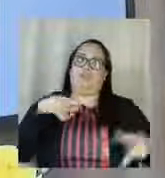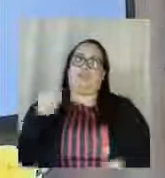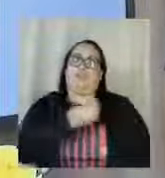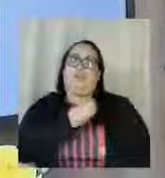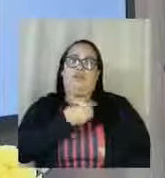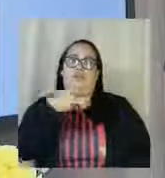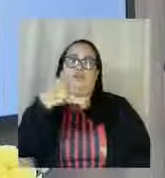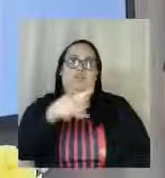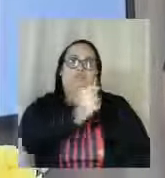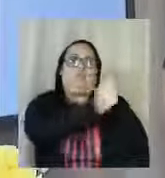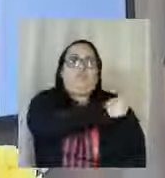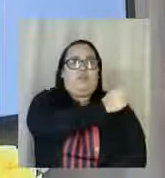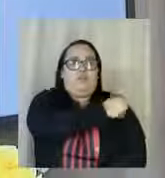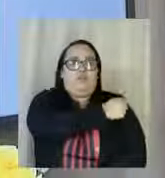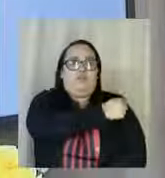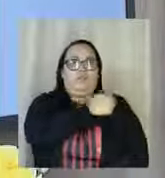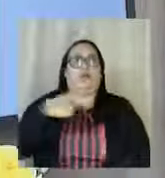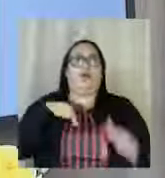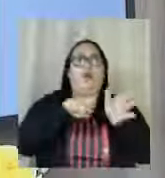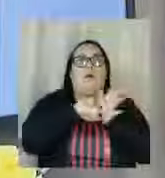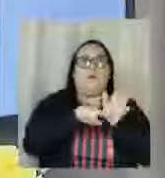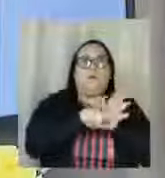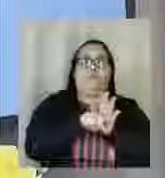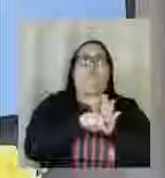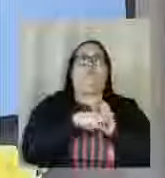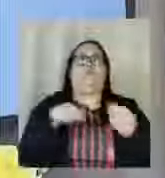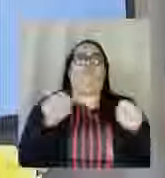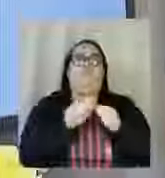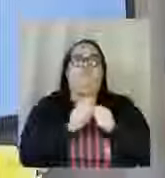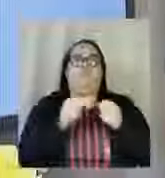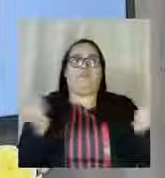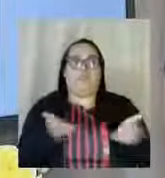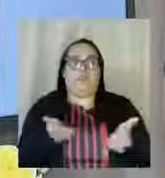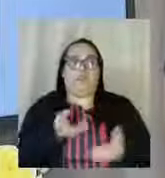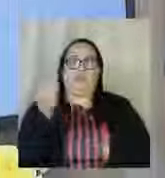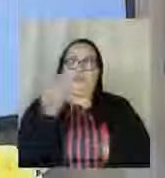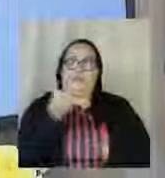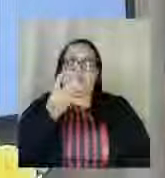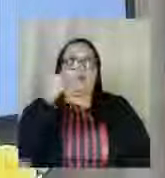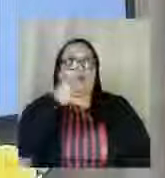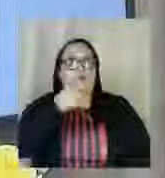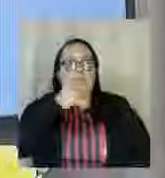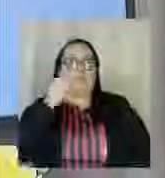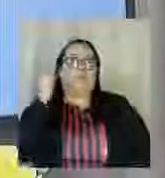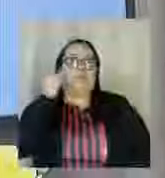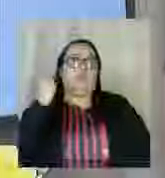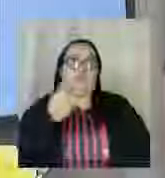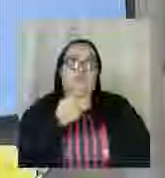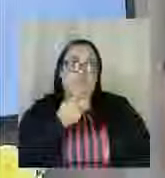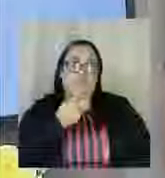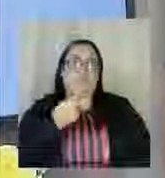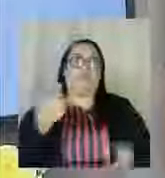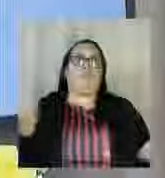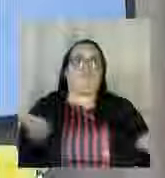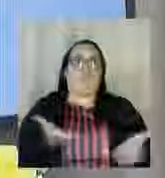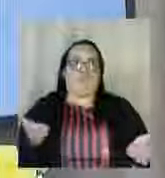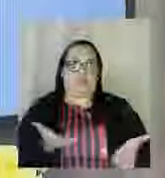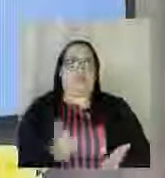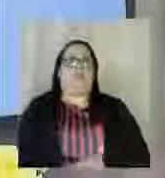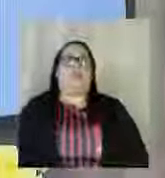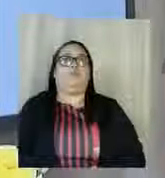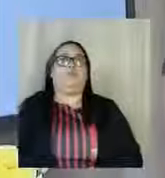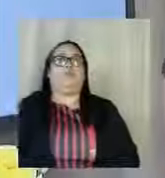aluno? A pergunta que eu vou fazer agora para essas meninas é muito simples. E é um recado que eu mando agora para todo professor